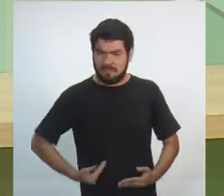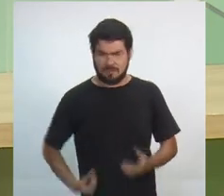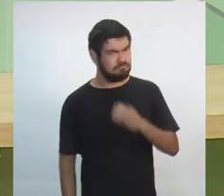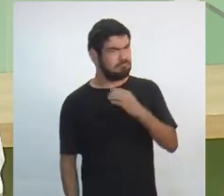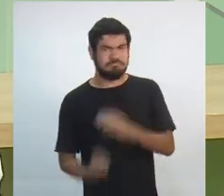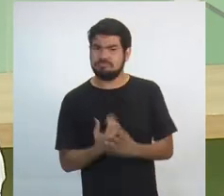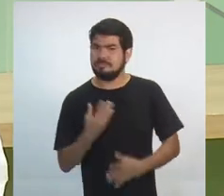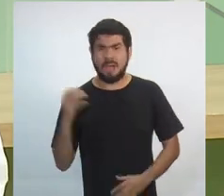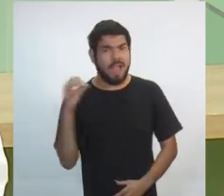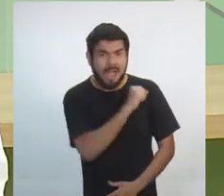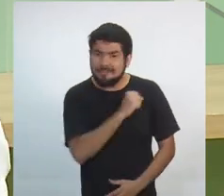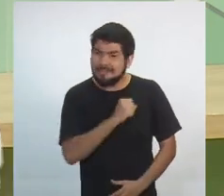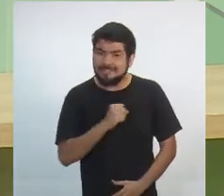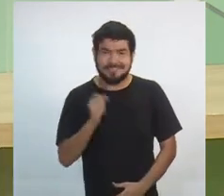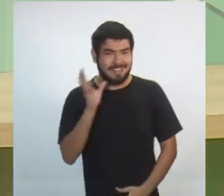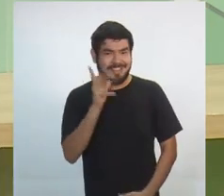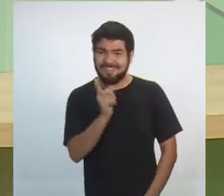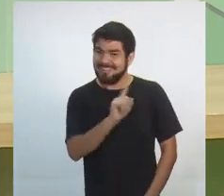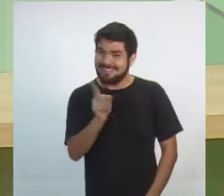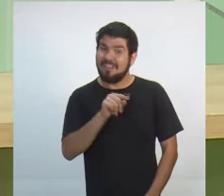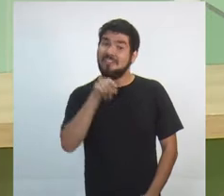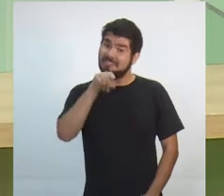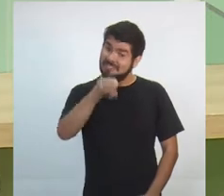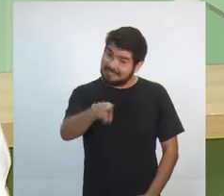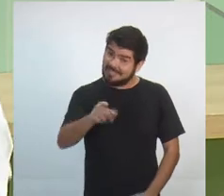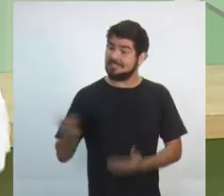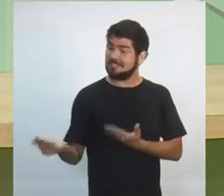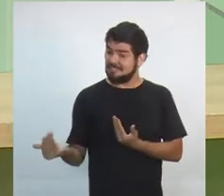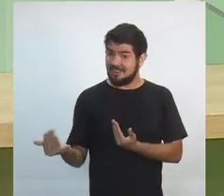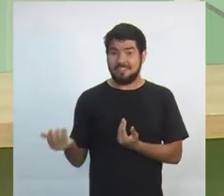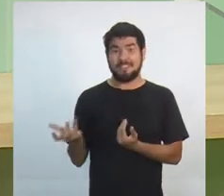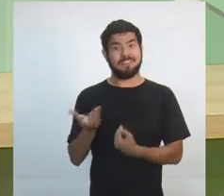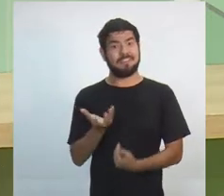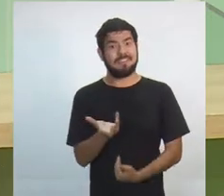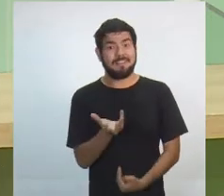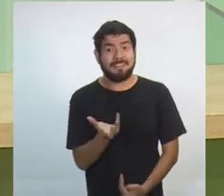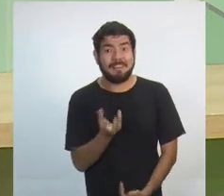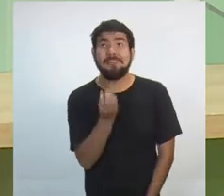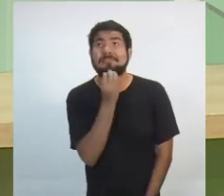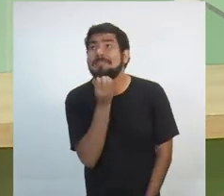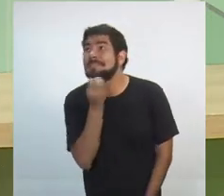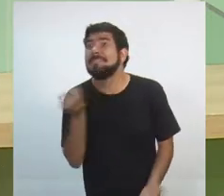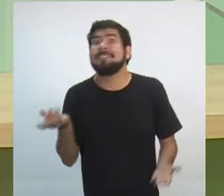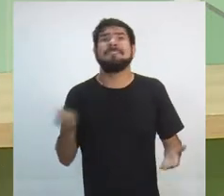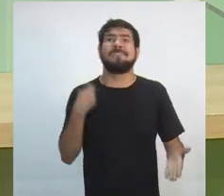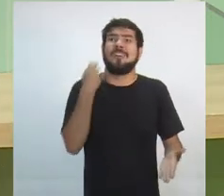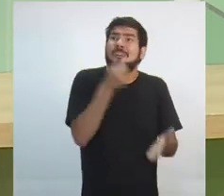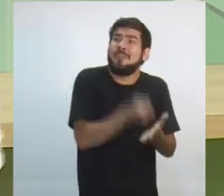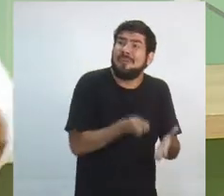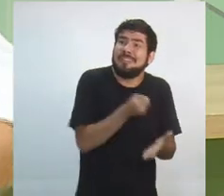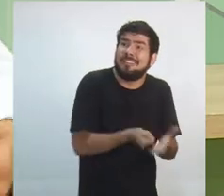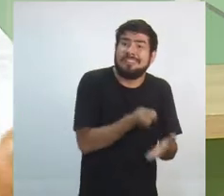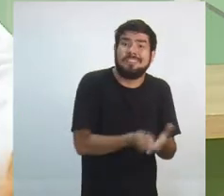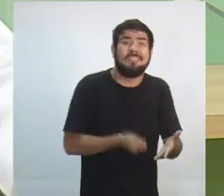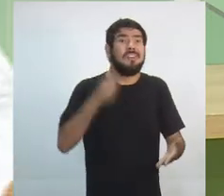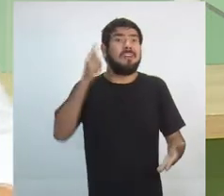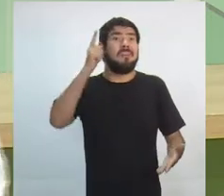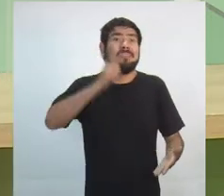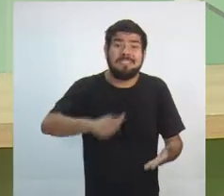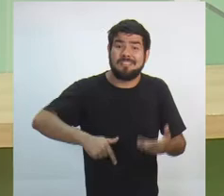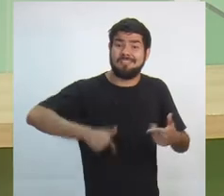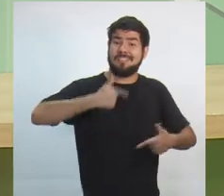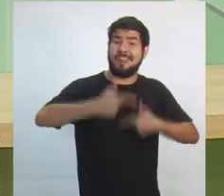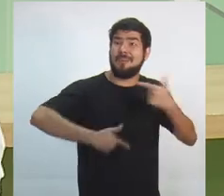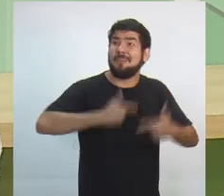implementando. A você, jovem, que busca uma oportunidade, a você, jovem, que está lutando para uma colocação